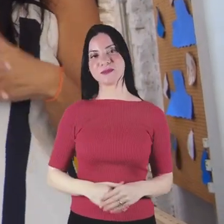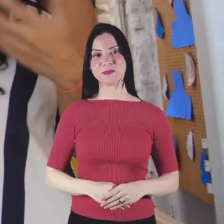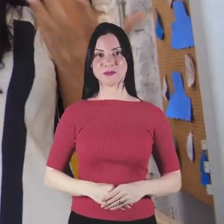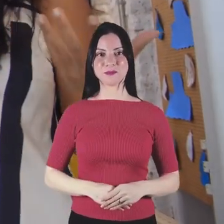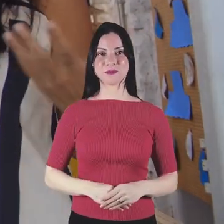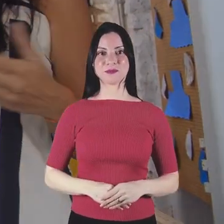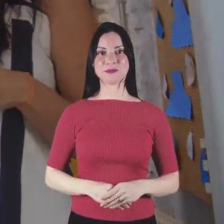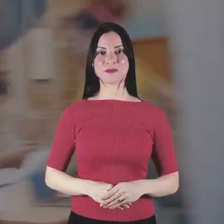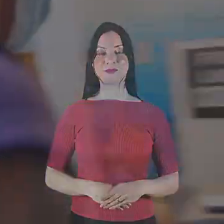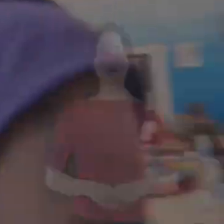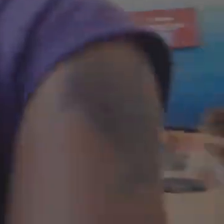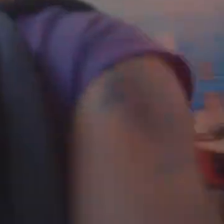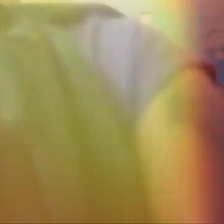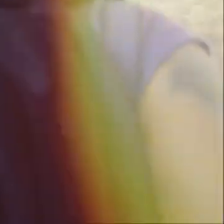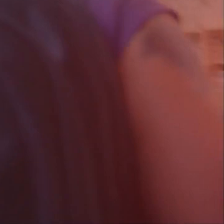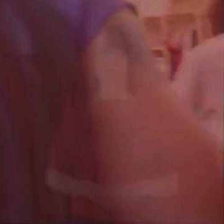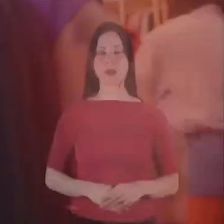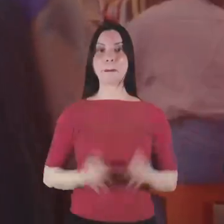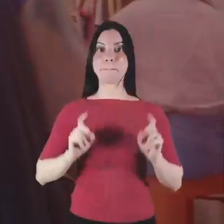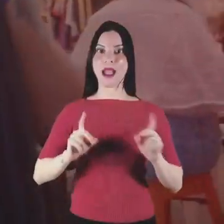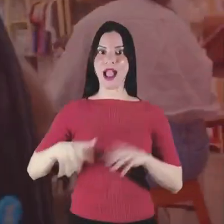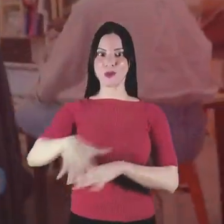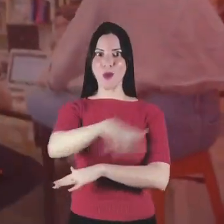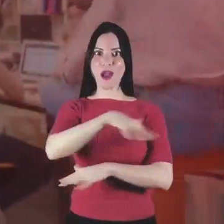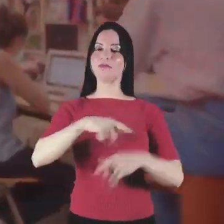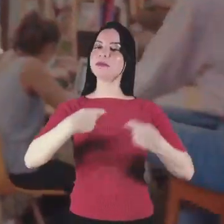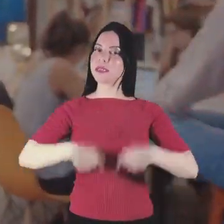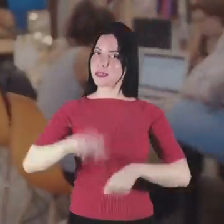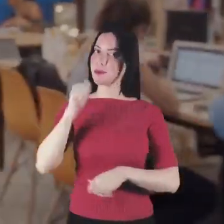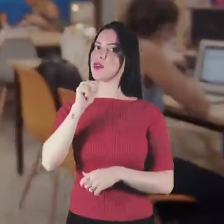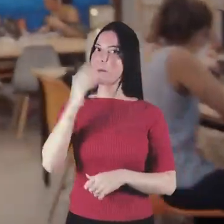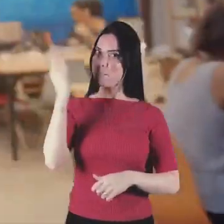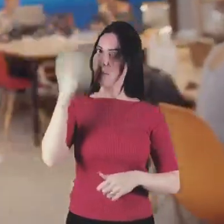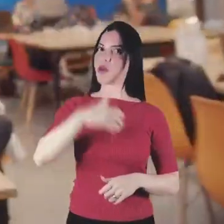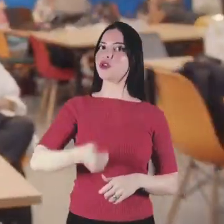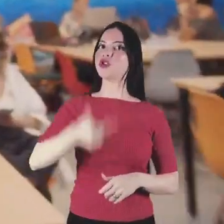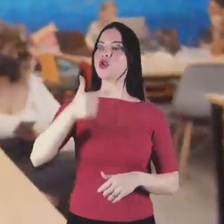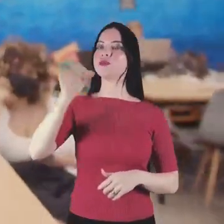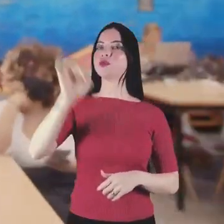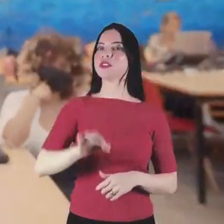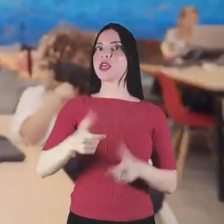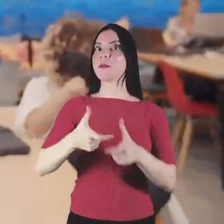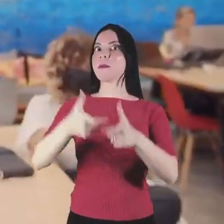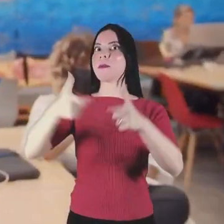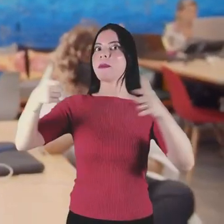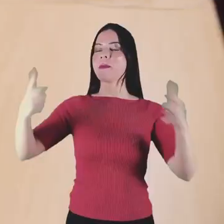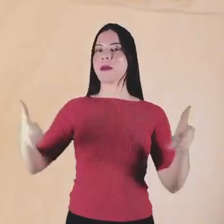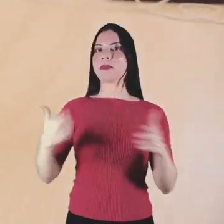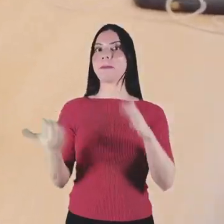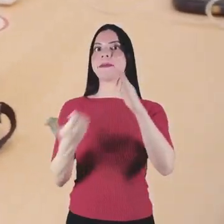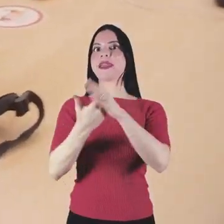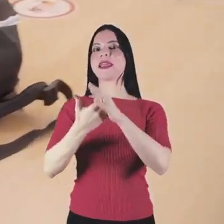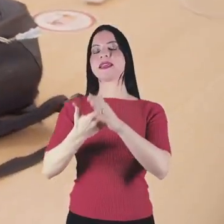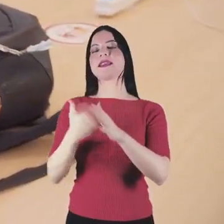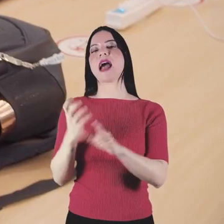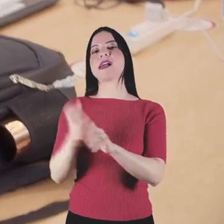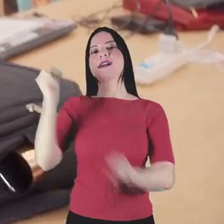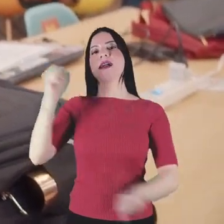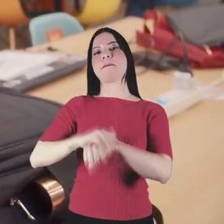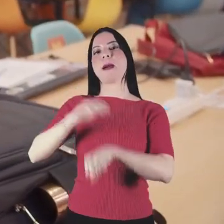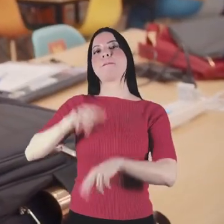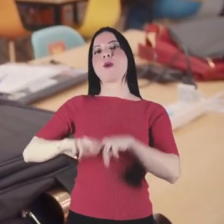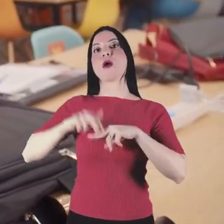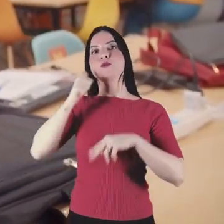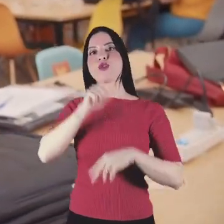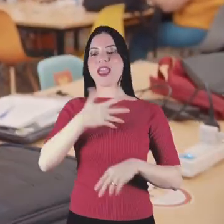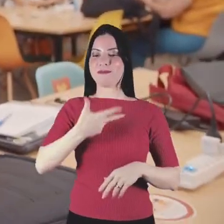conseguir conhecer mais gente. O mercado precisa de mulheres, tem dados e provas que mostram que 12% mais das empresas